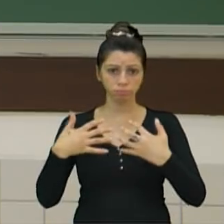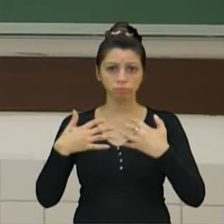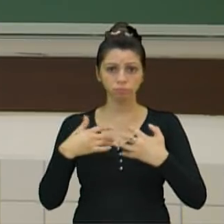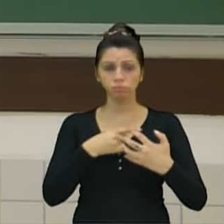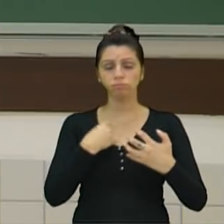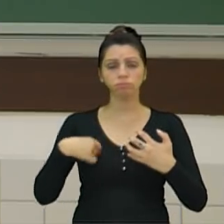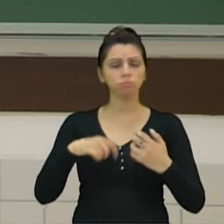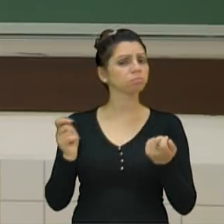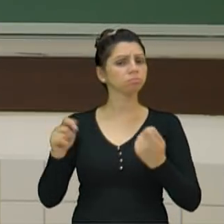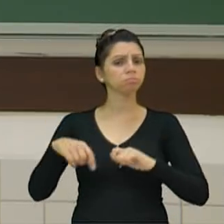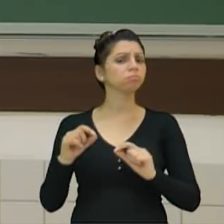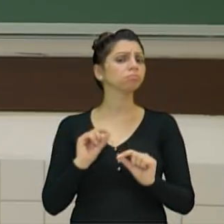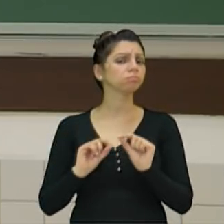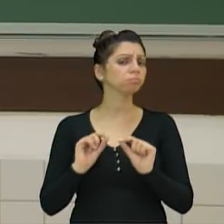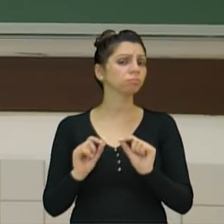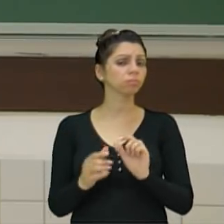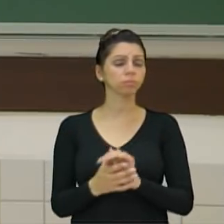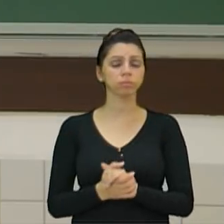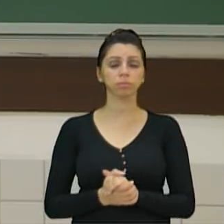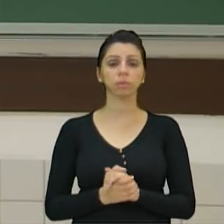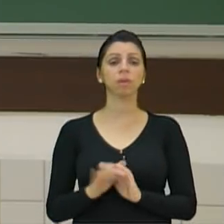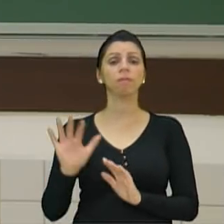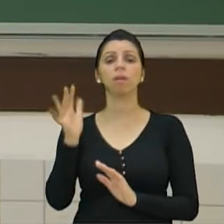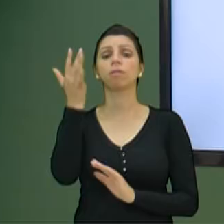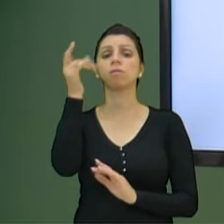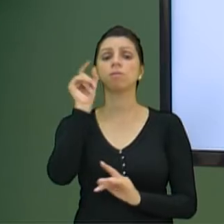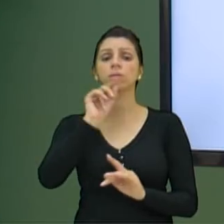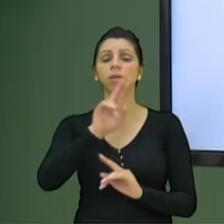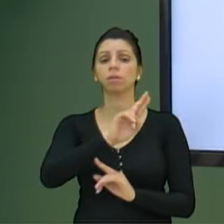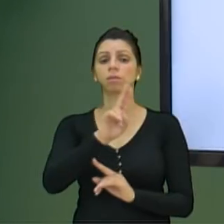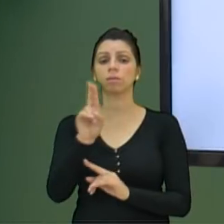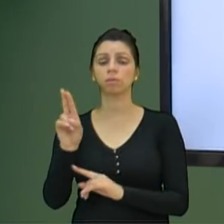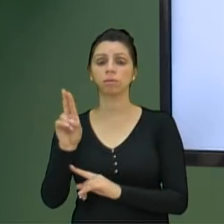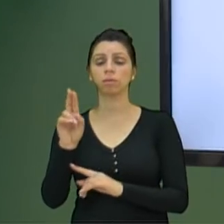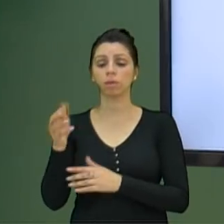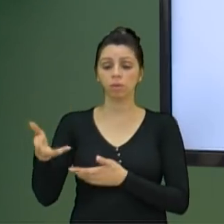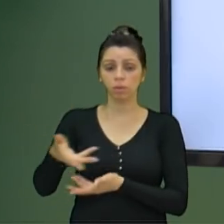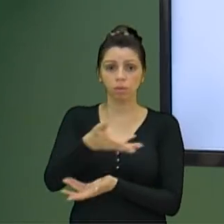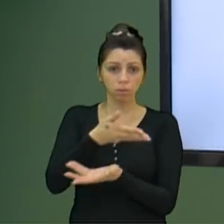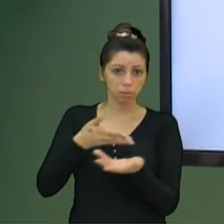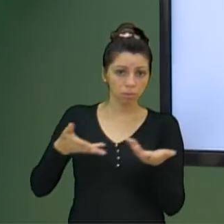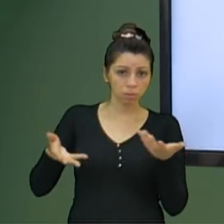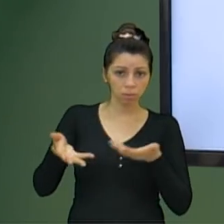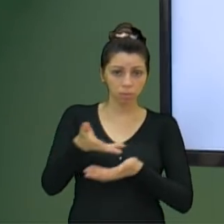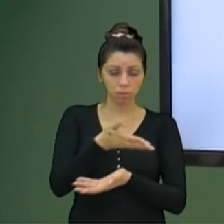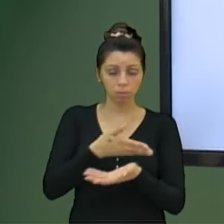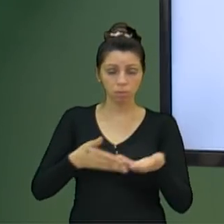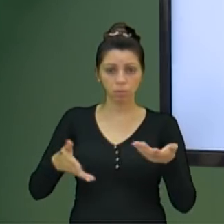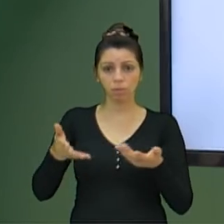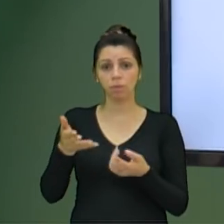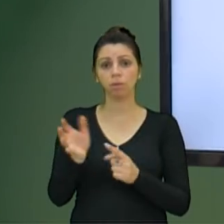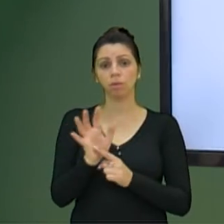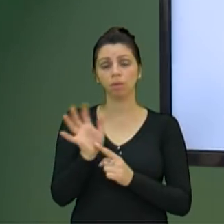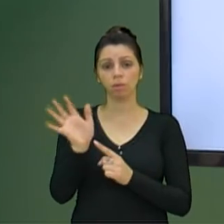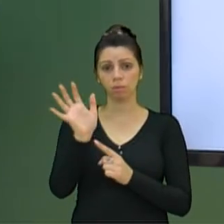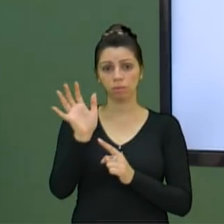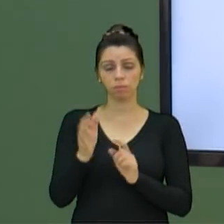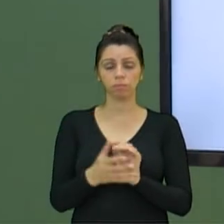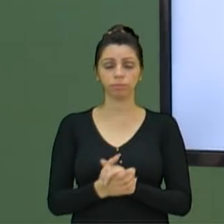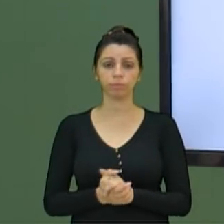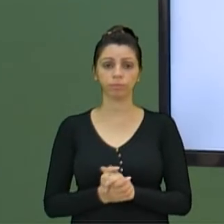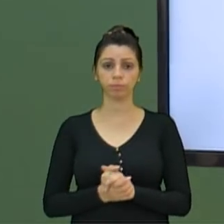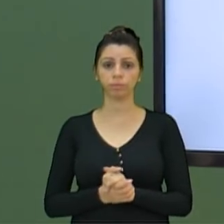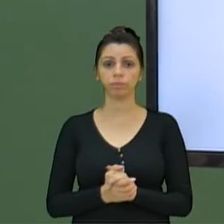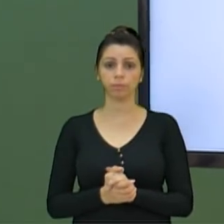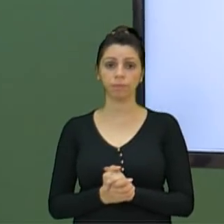pulmões, vai acontecer o que nós chamamos de trocas gasosas. Ou